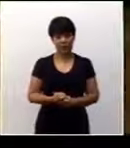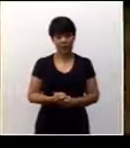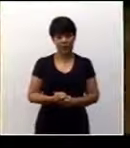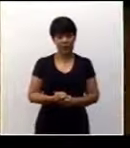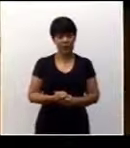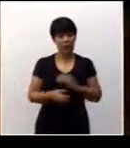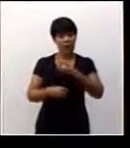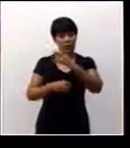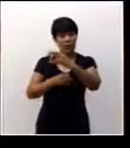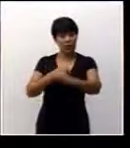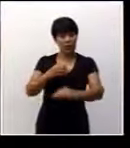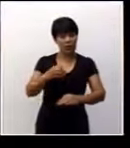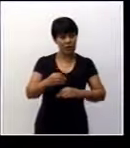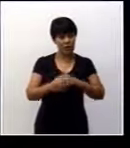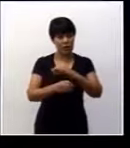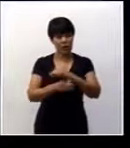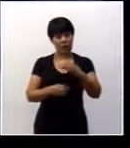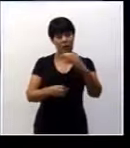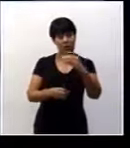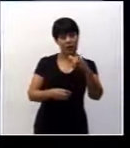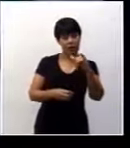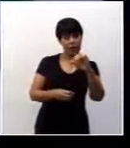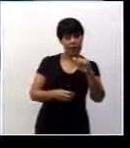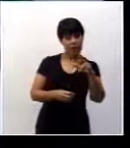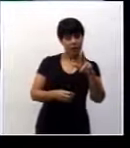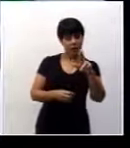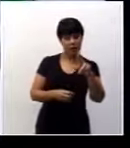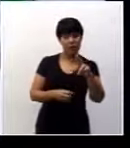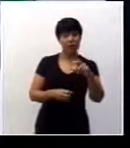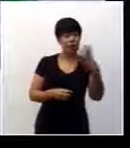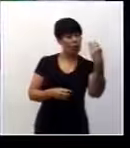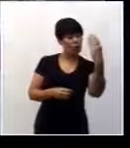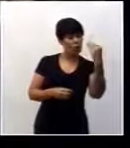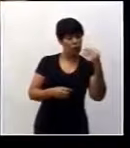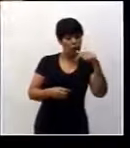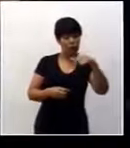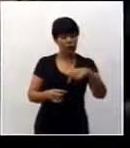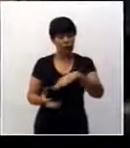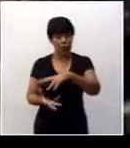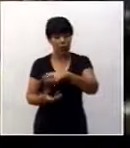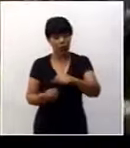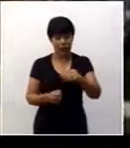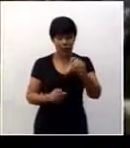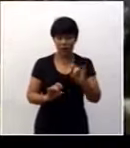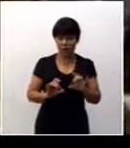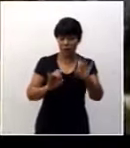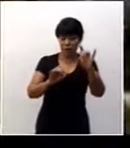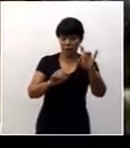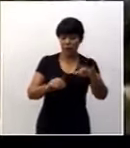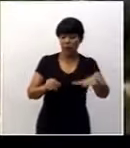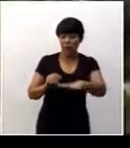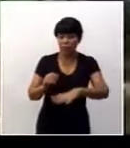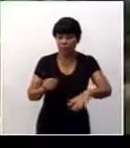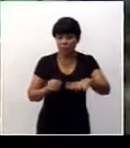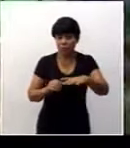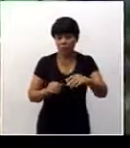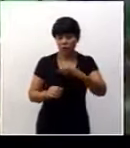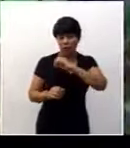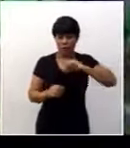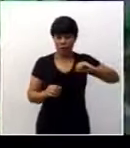Os satélites CIBERS alimentam um valioso banco de imagens da Terra, especialmente dos territórios chinês e brasileiro. Todos esses